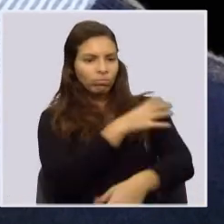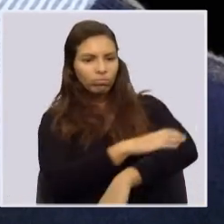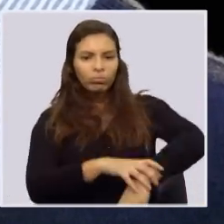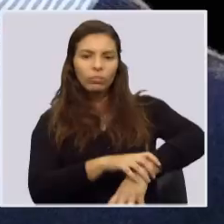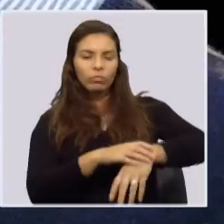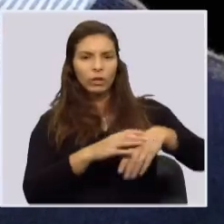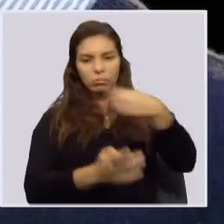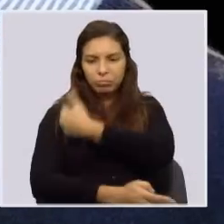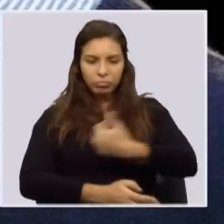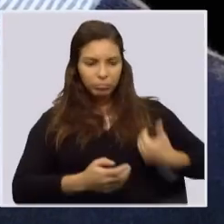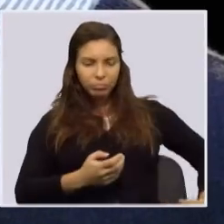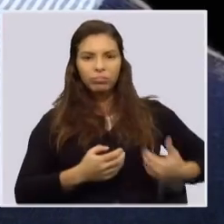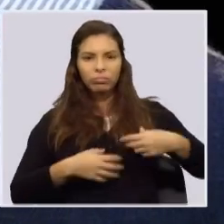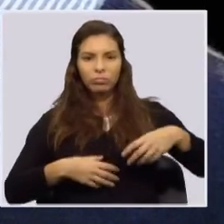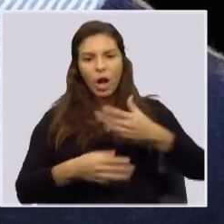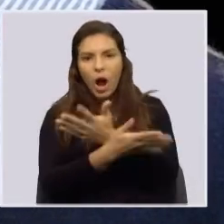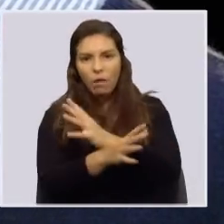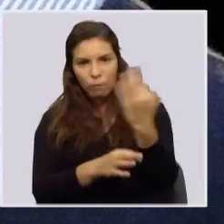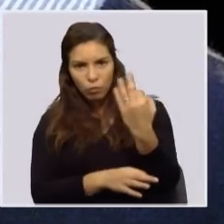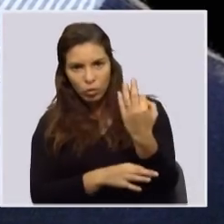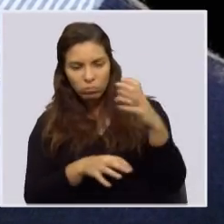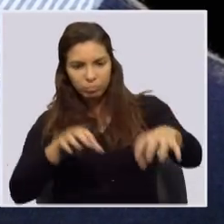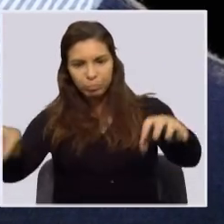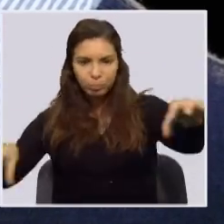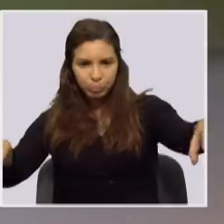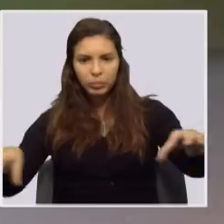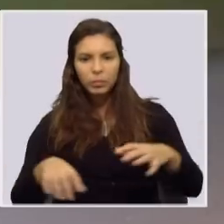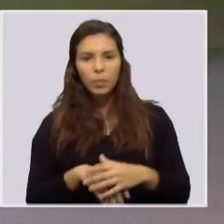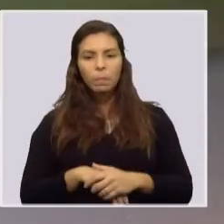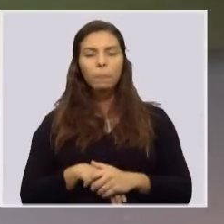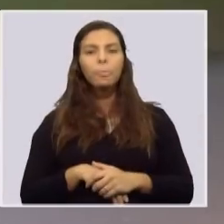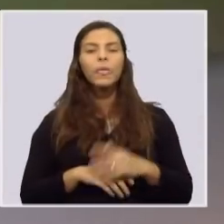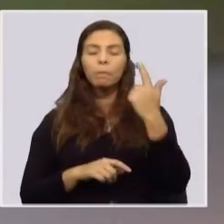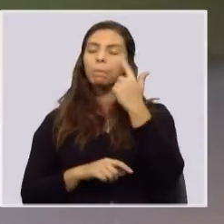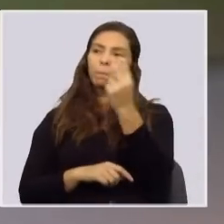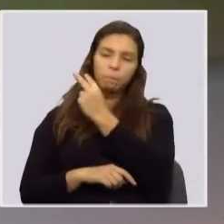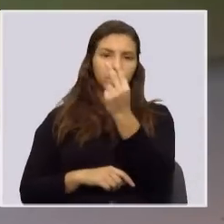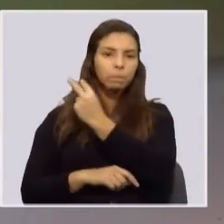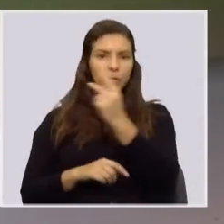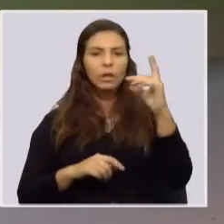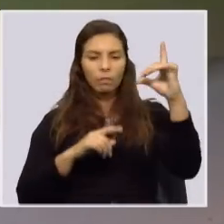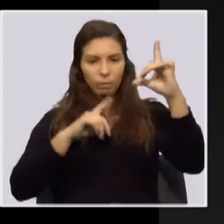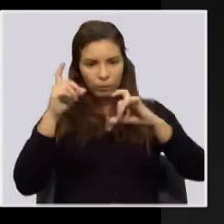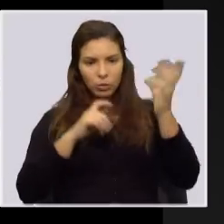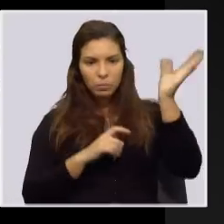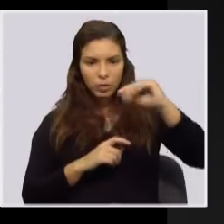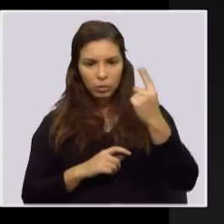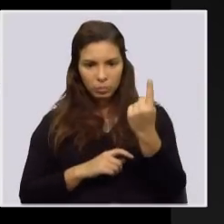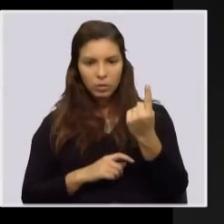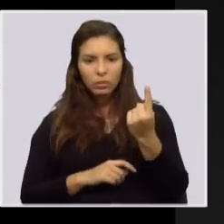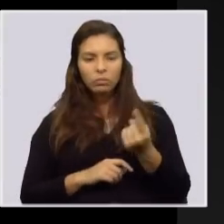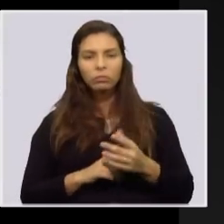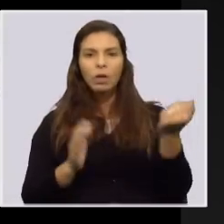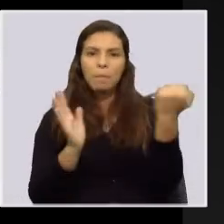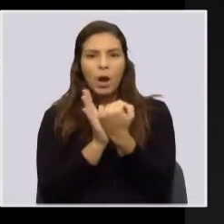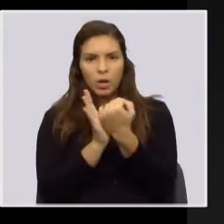corpo ou partes de um corpo humano. Continuamos a olhar para as tuas imagens e temos uma imagem também de